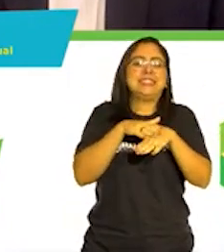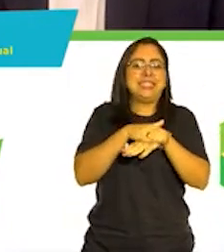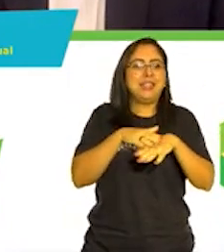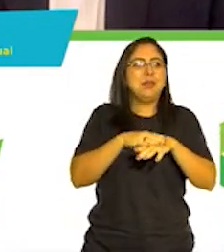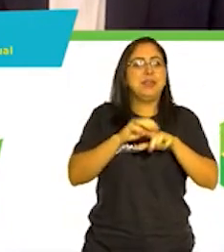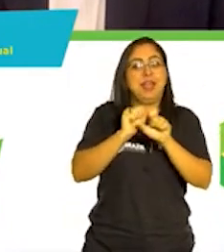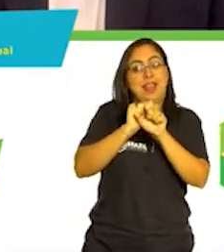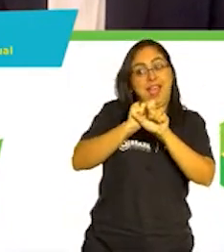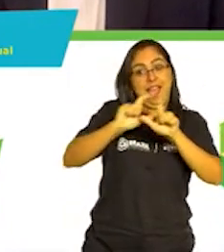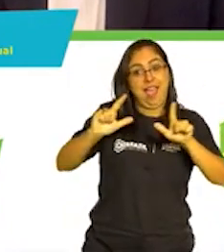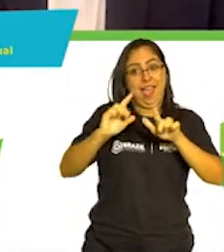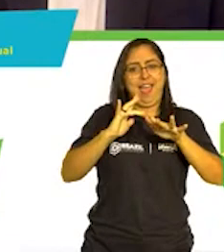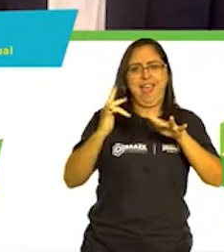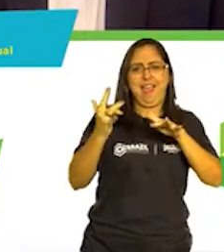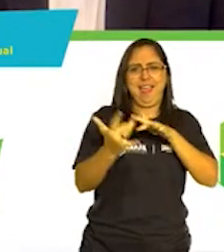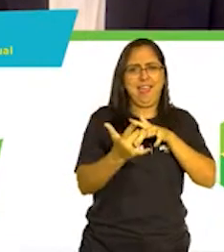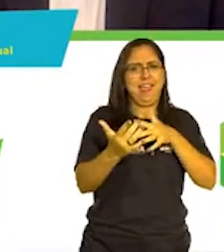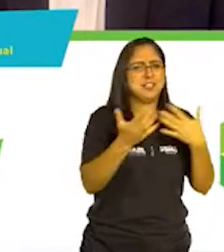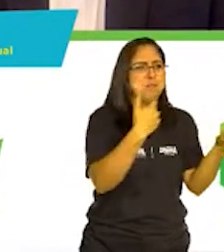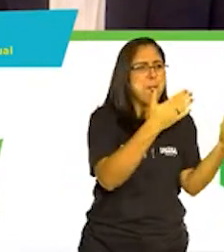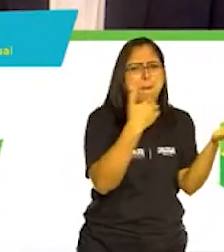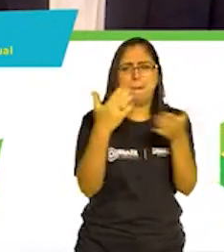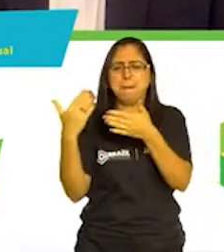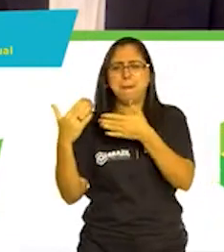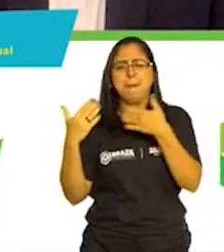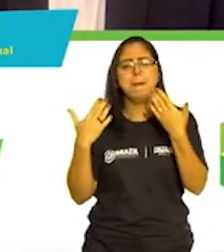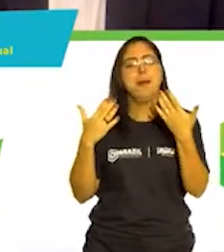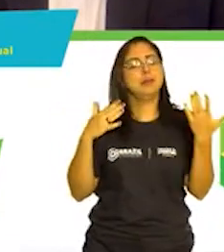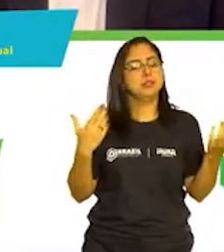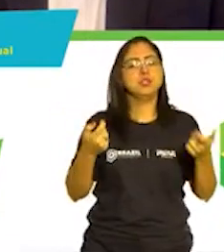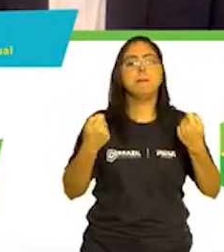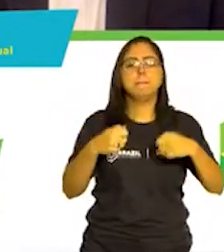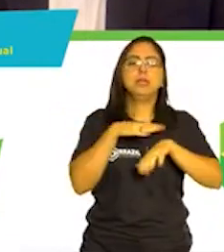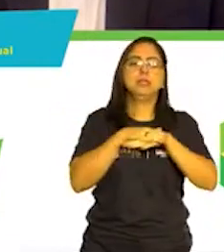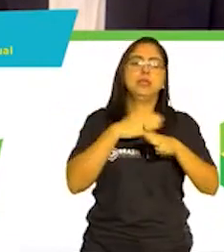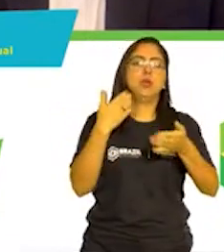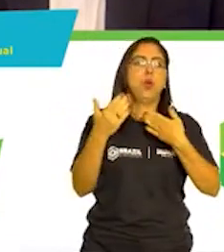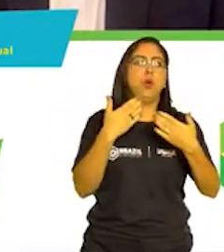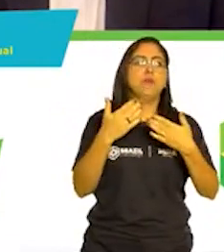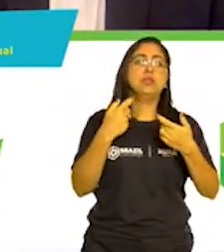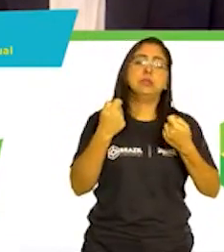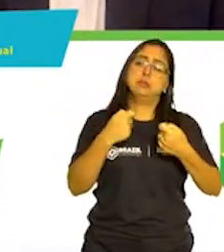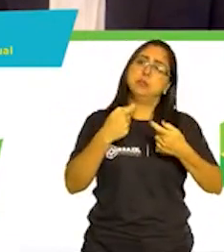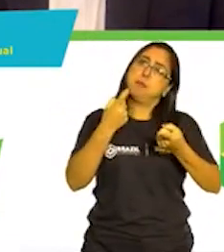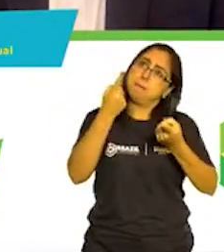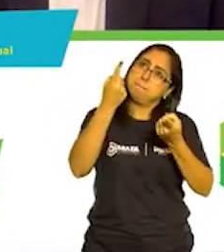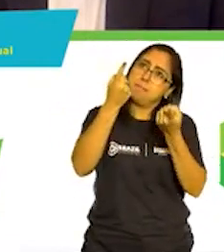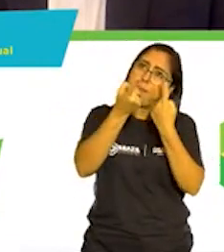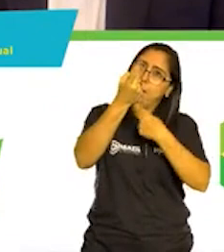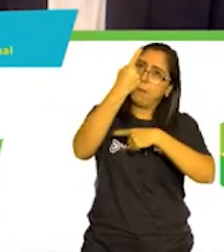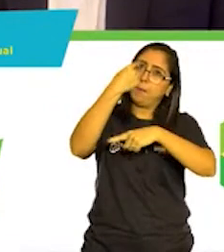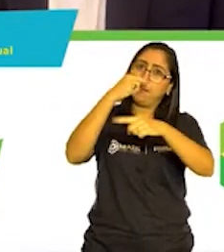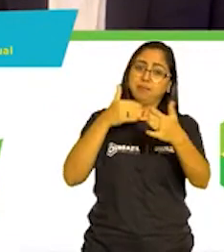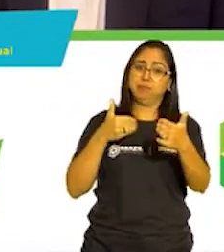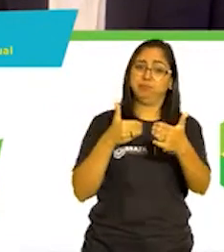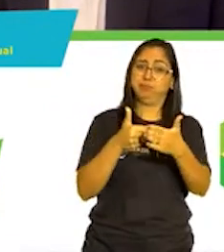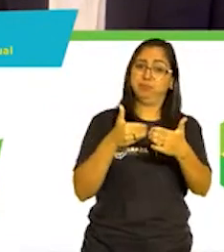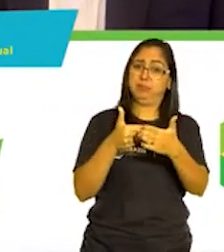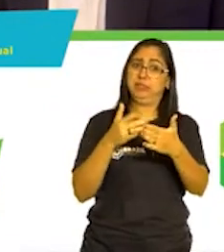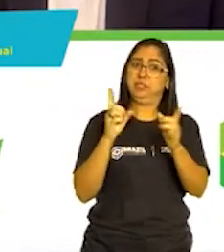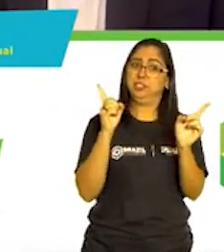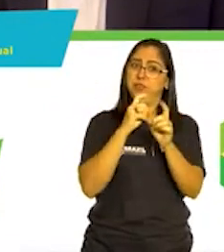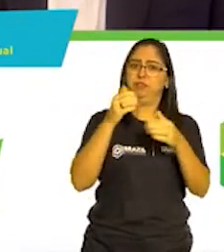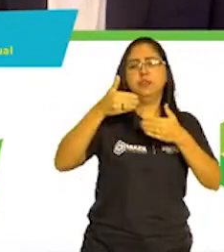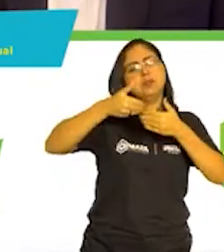debater, ou não sei se conseguiremos progresso no médio prazo, né? O curto já está comprometido, mas